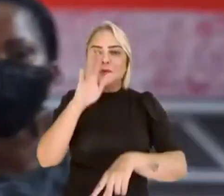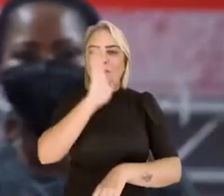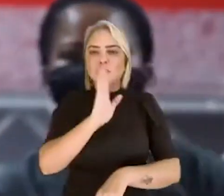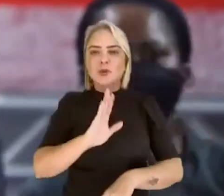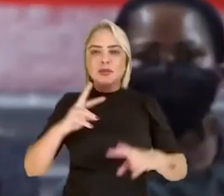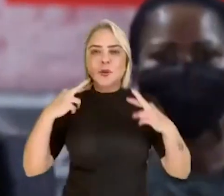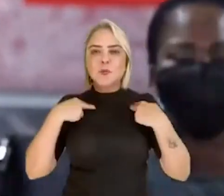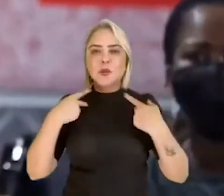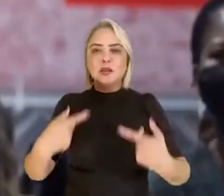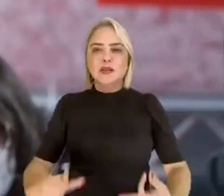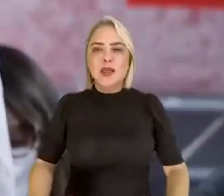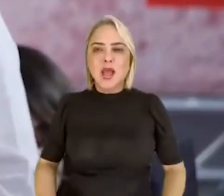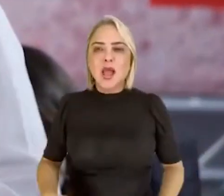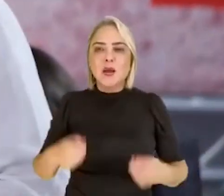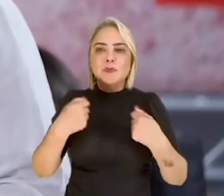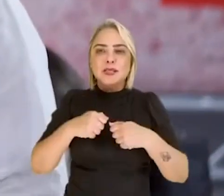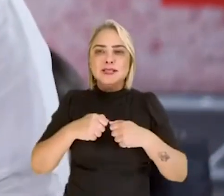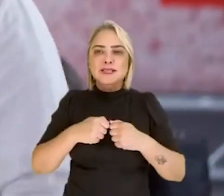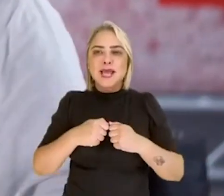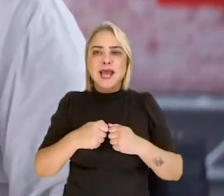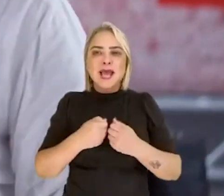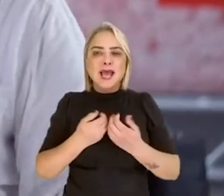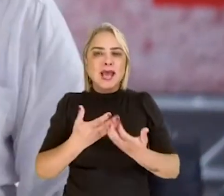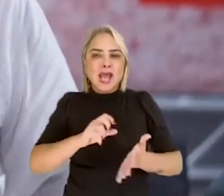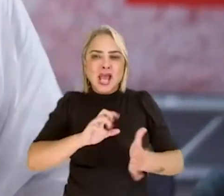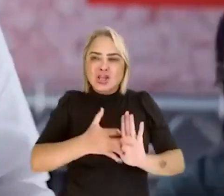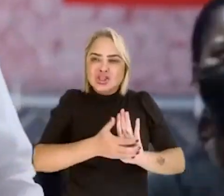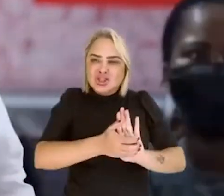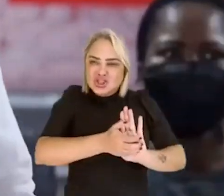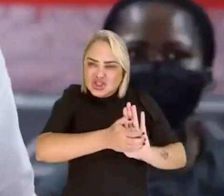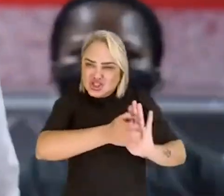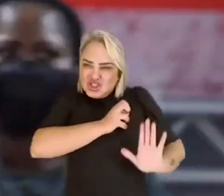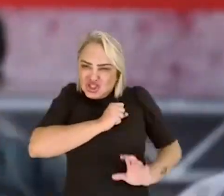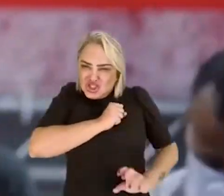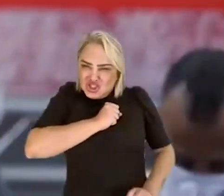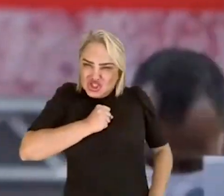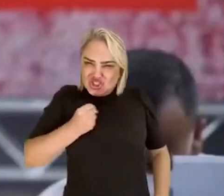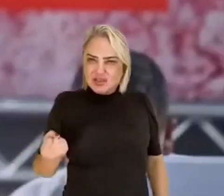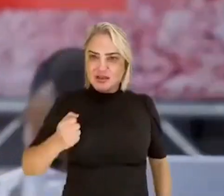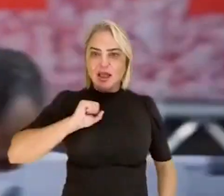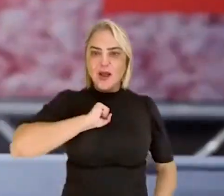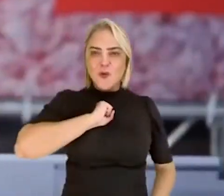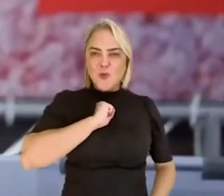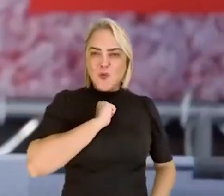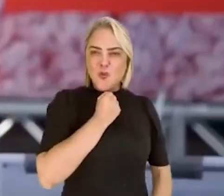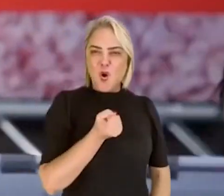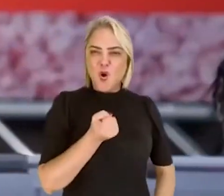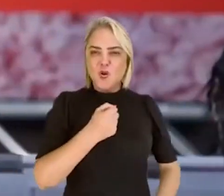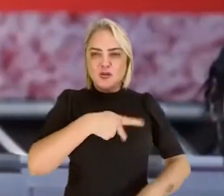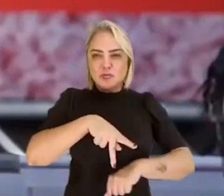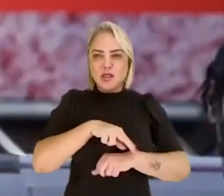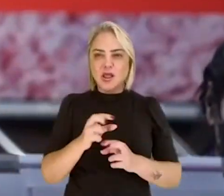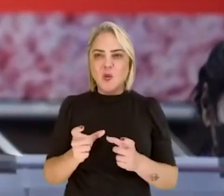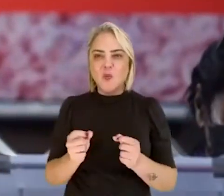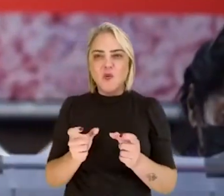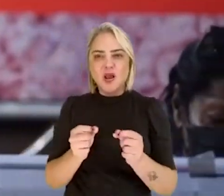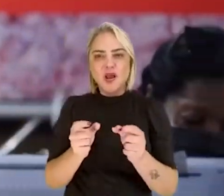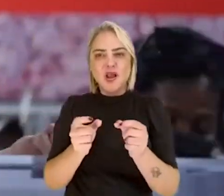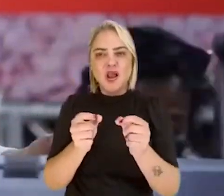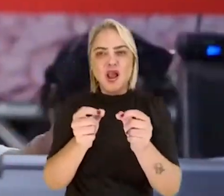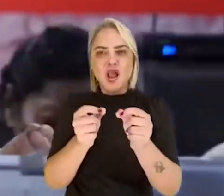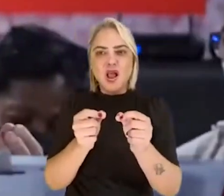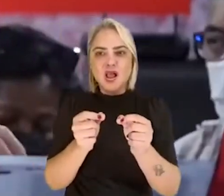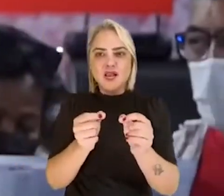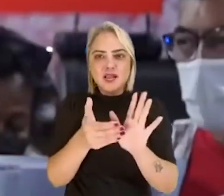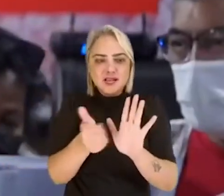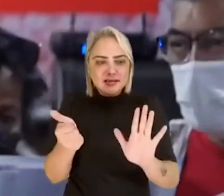o bloco de Vamo tirar o óleo que está implantado onde esse país como propôs um tumor maligno a gente tem que desistir Paulo